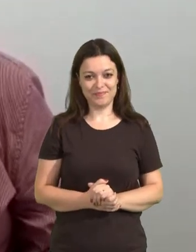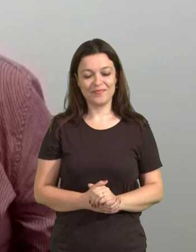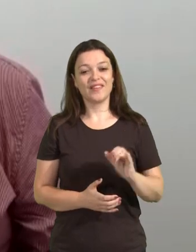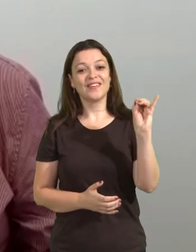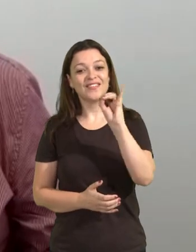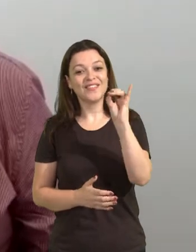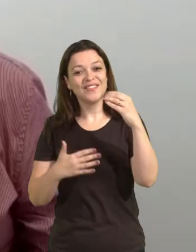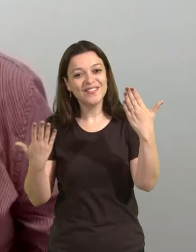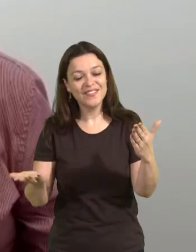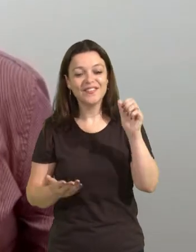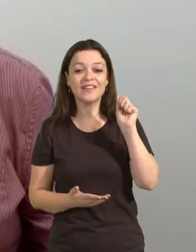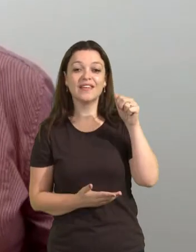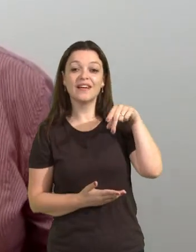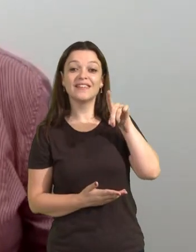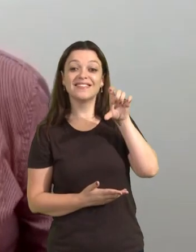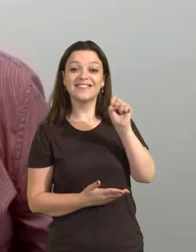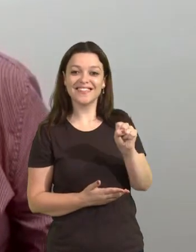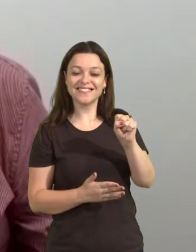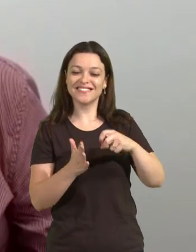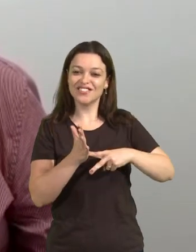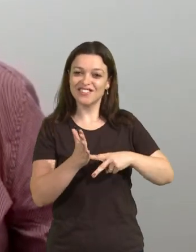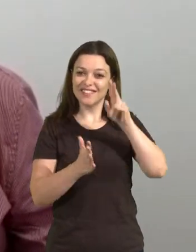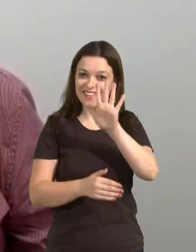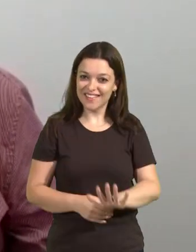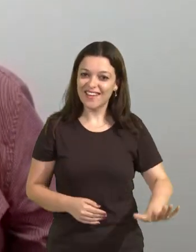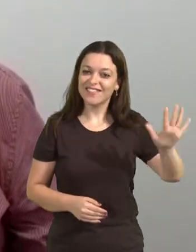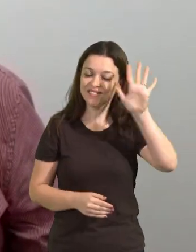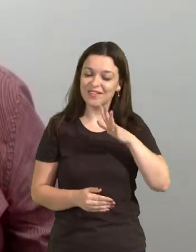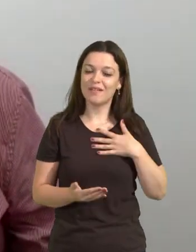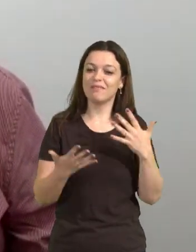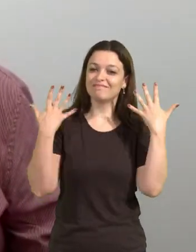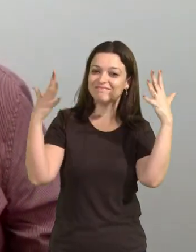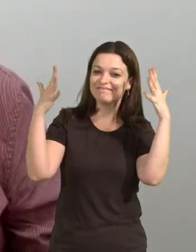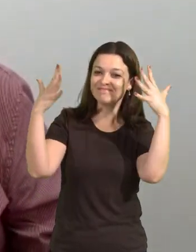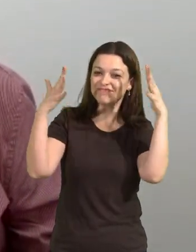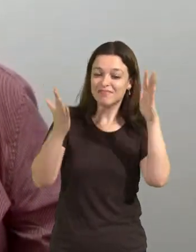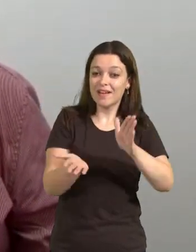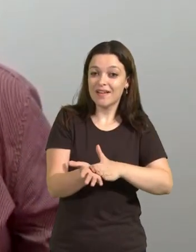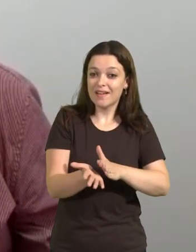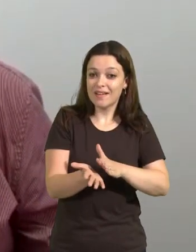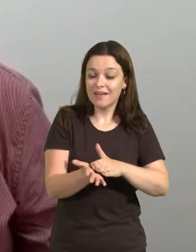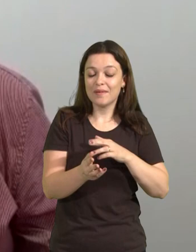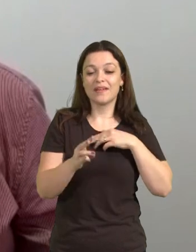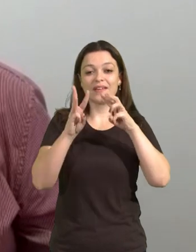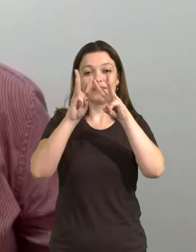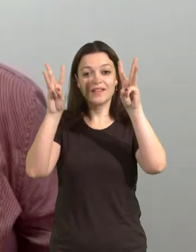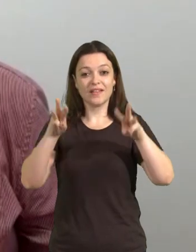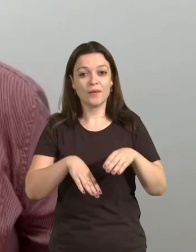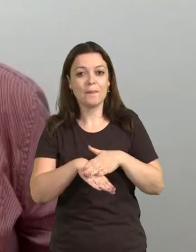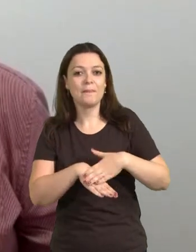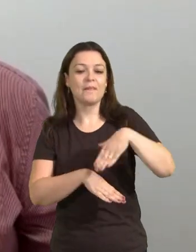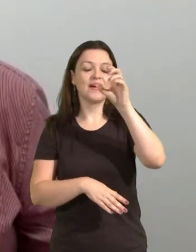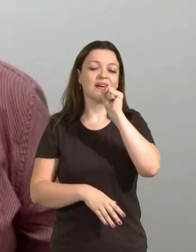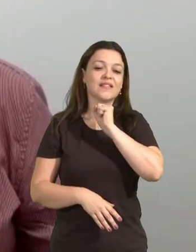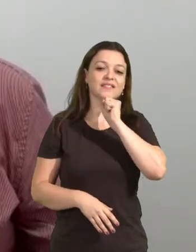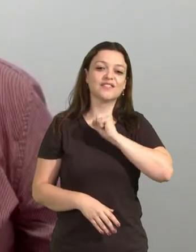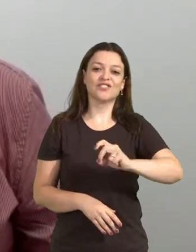quero em nome do Andes Sindicato Nacional parabenizar a universidade mais antiga do